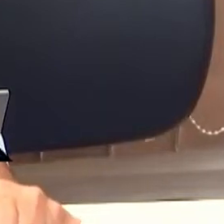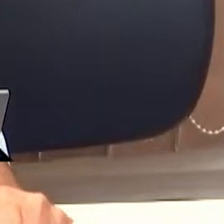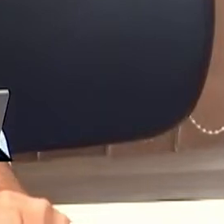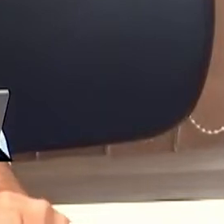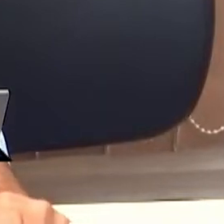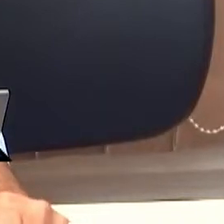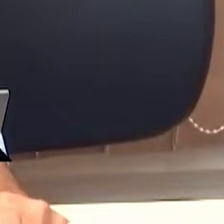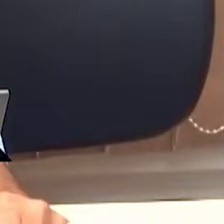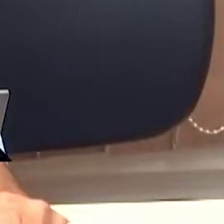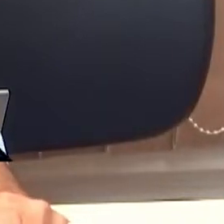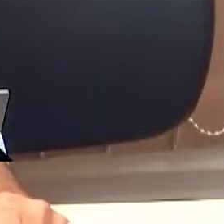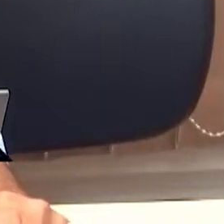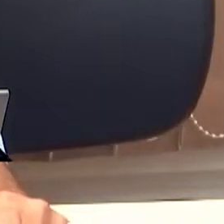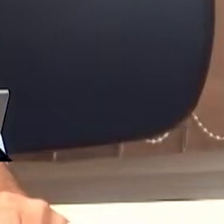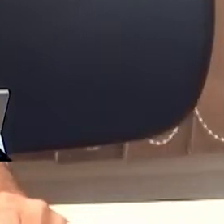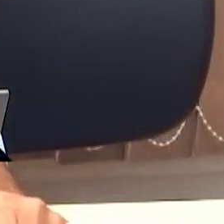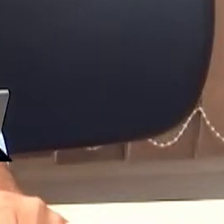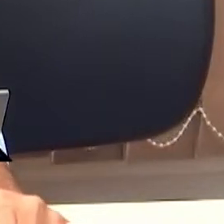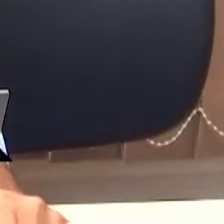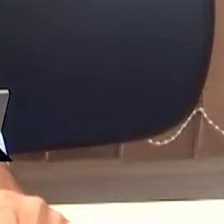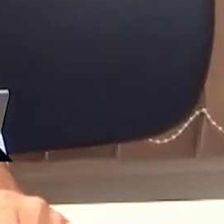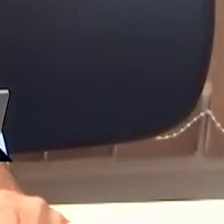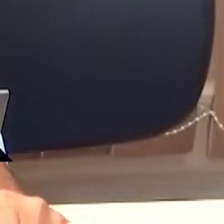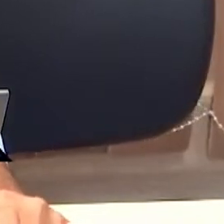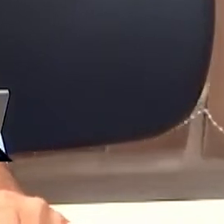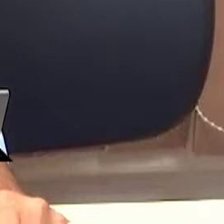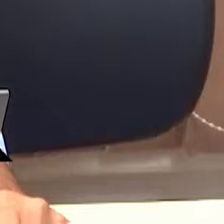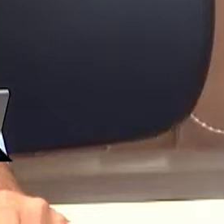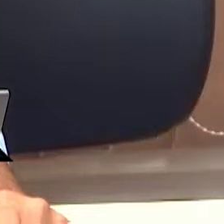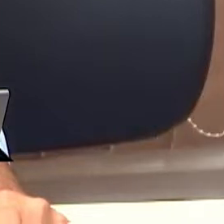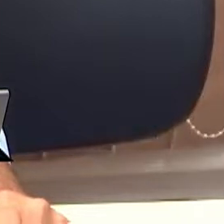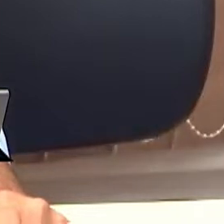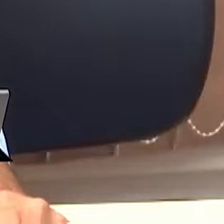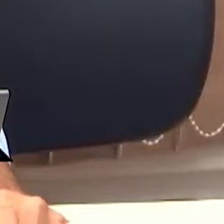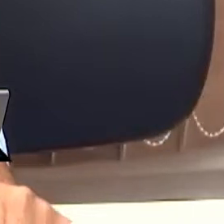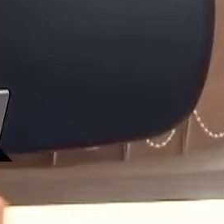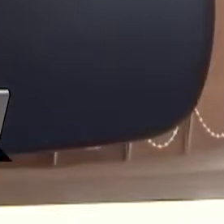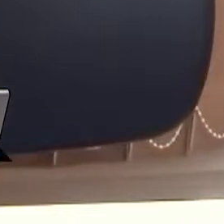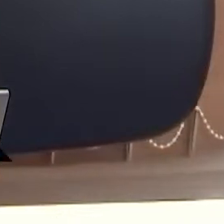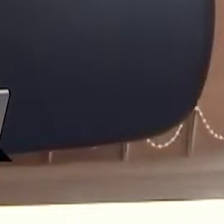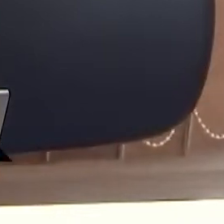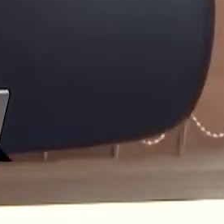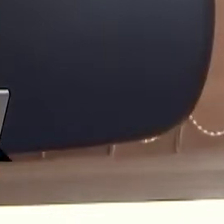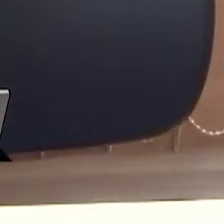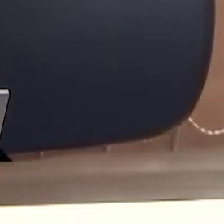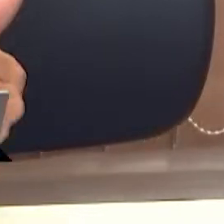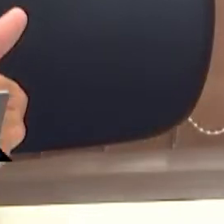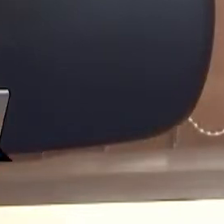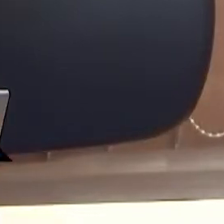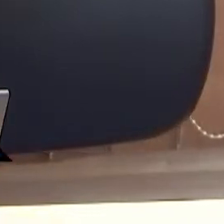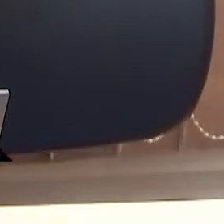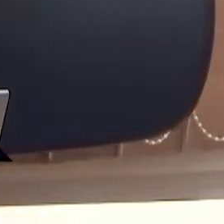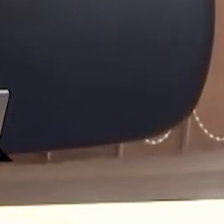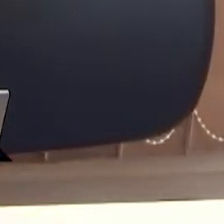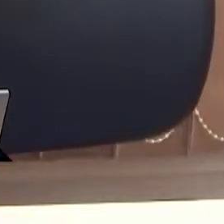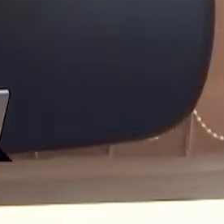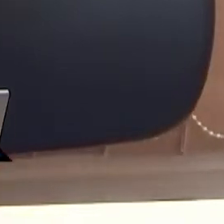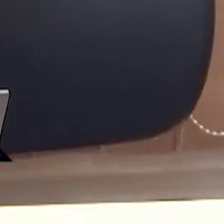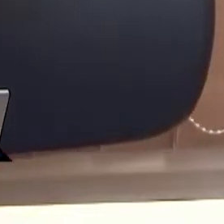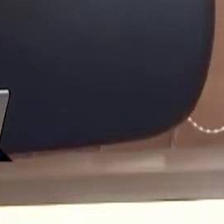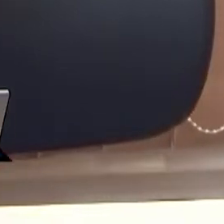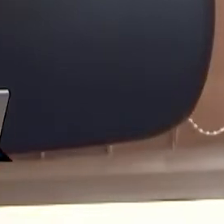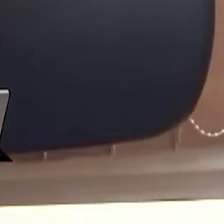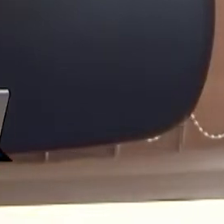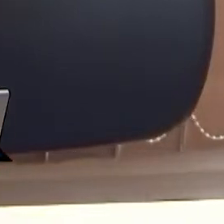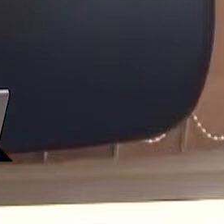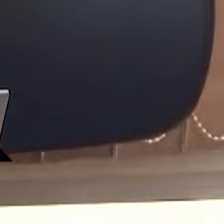Câmara. Rapidamente, eu queria contextualizar, até para justificar termos organizado esse